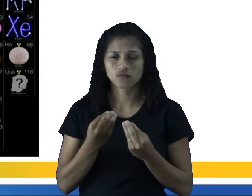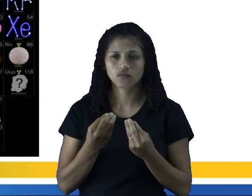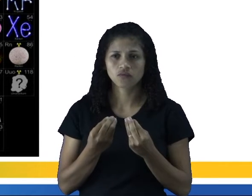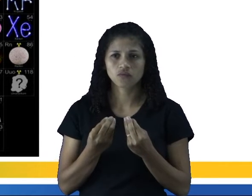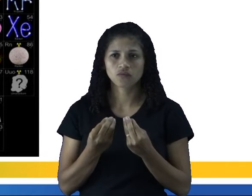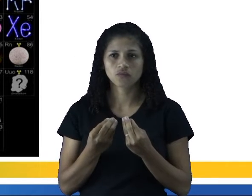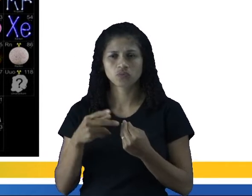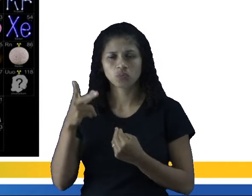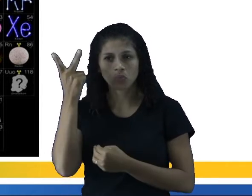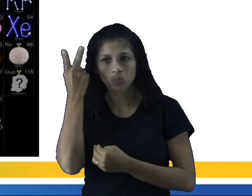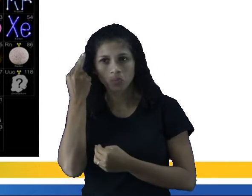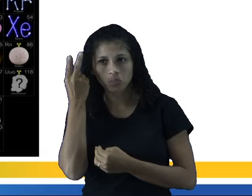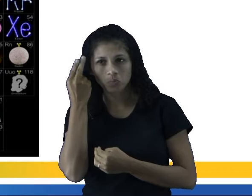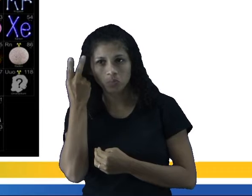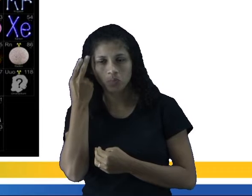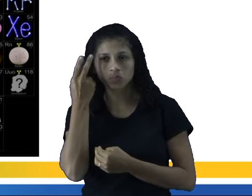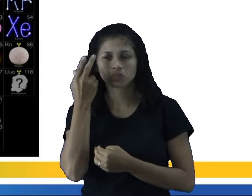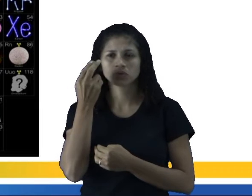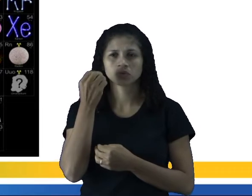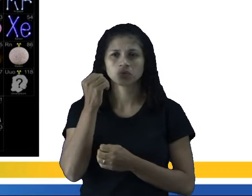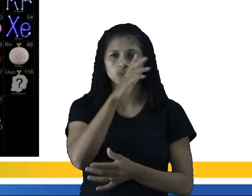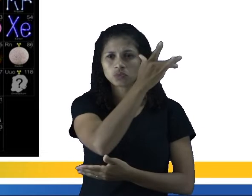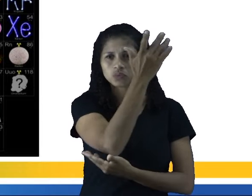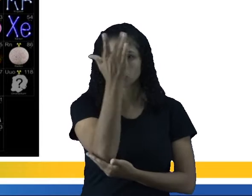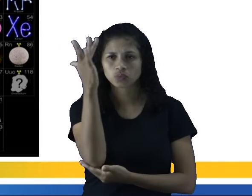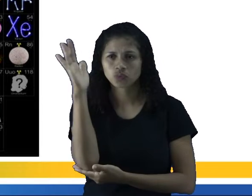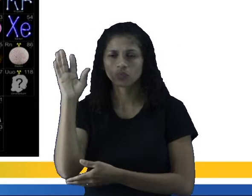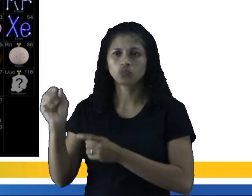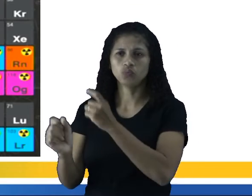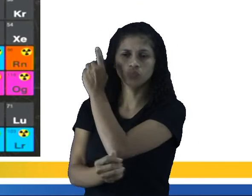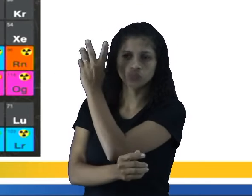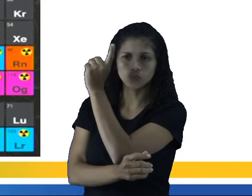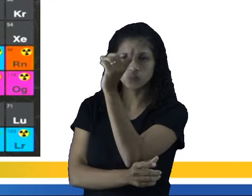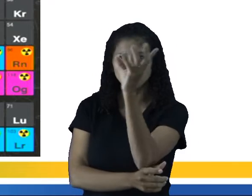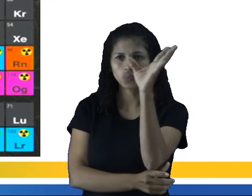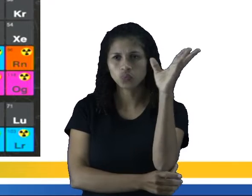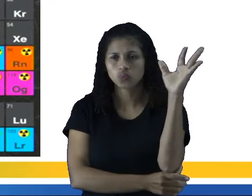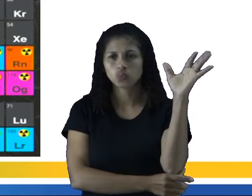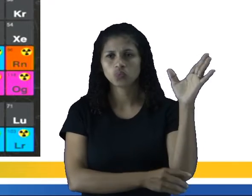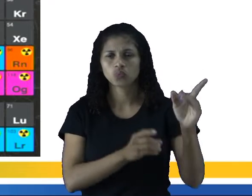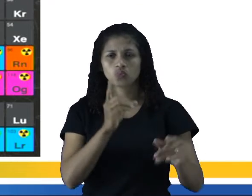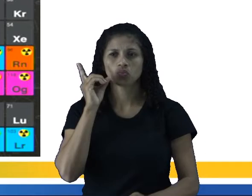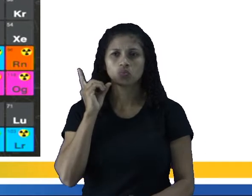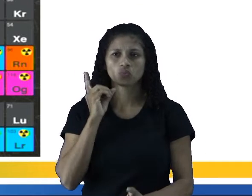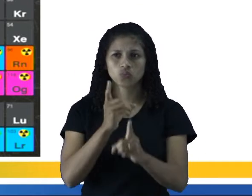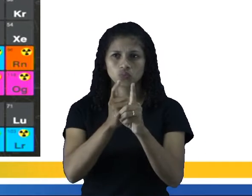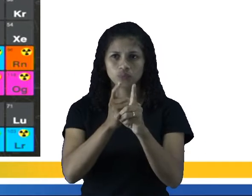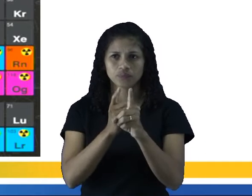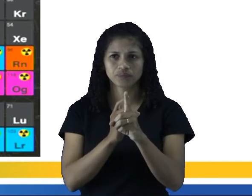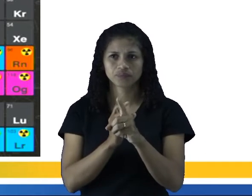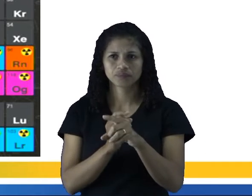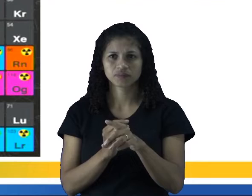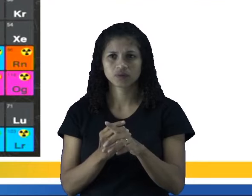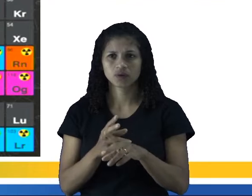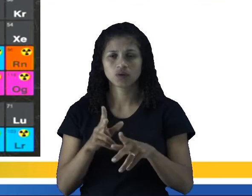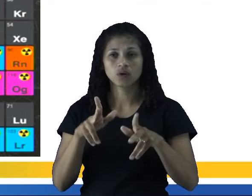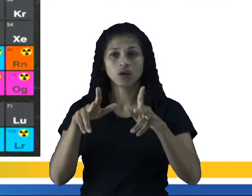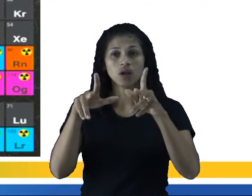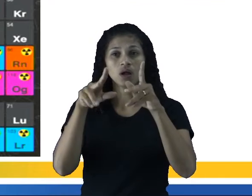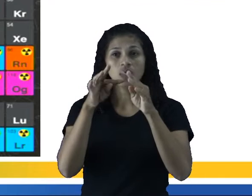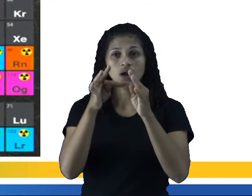elementos ali na natureza, então como eles são encontrados. A gente tem aqui uma tabela mostrando os